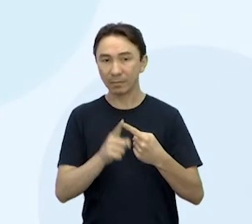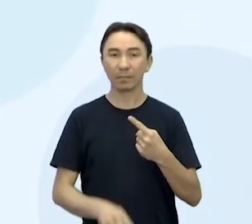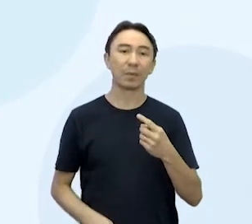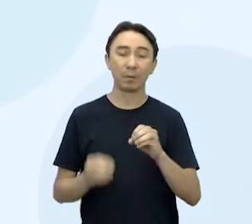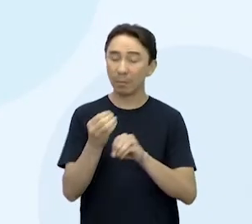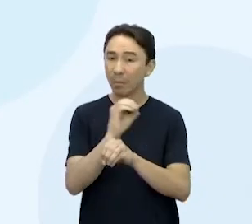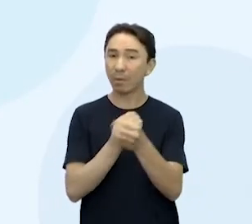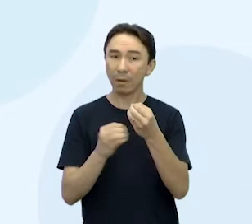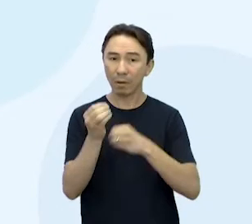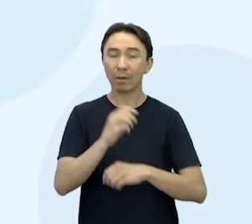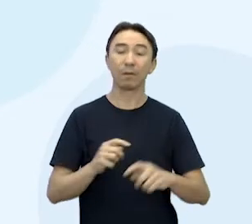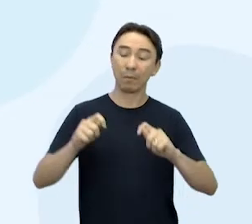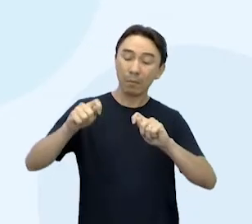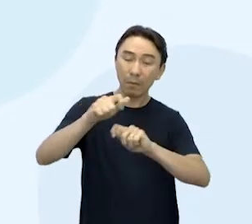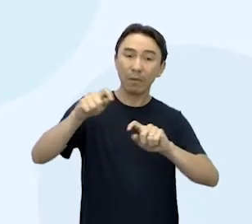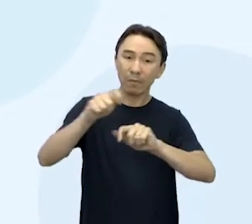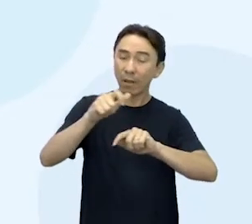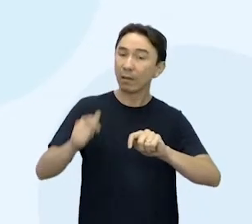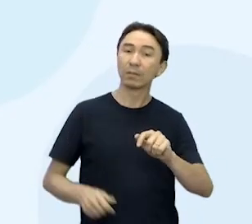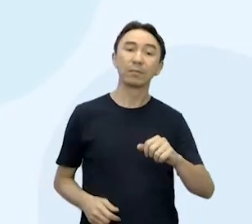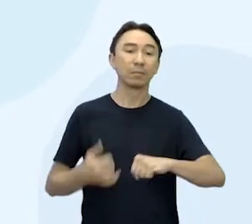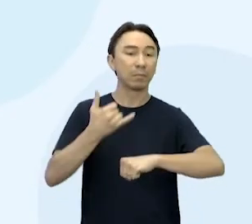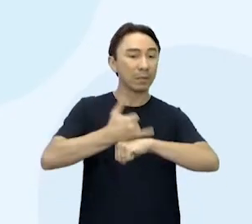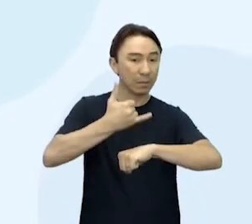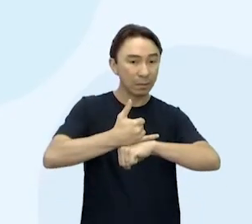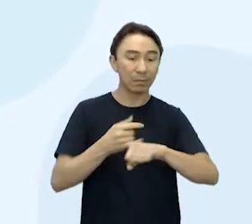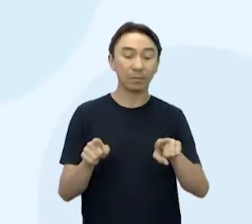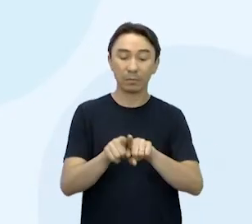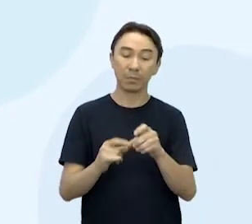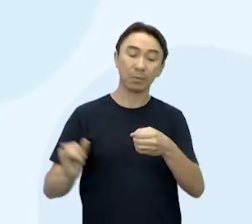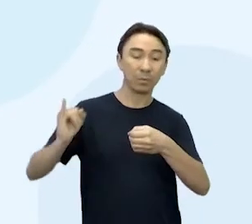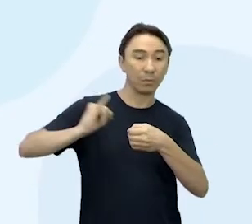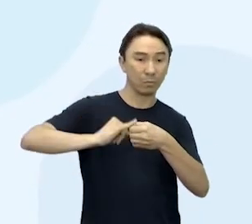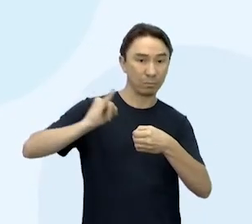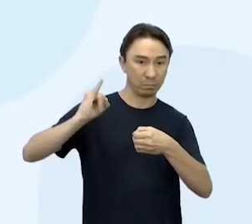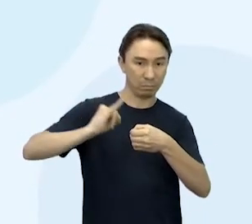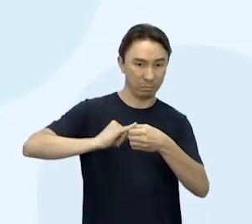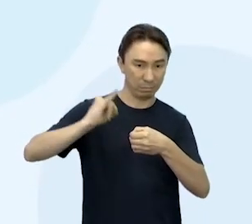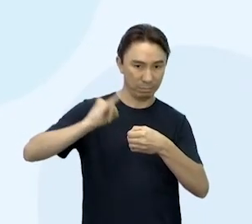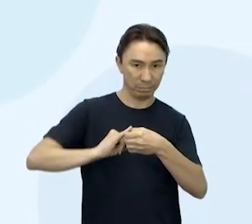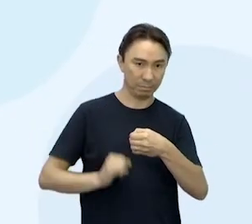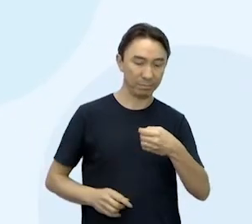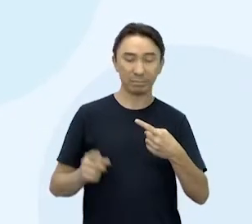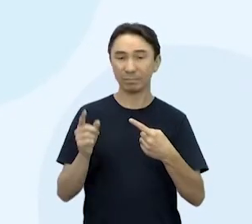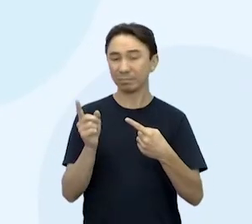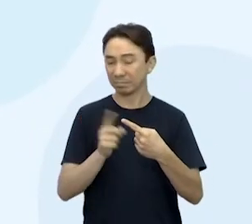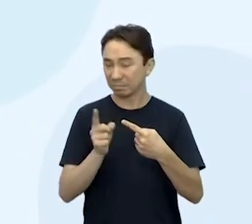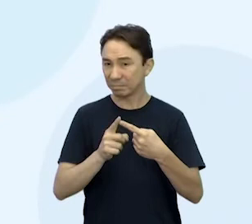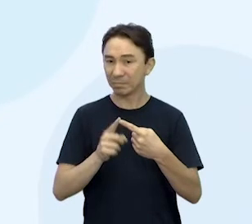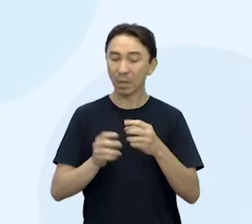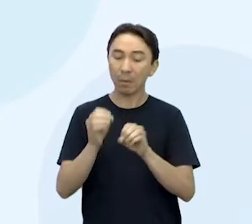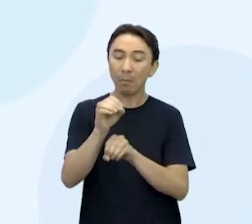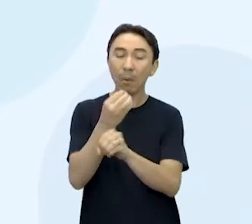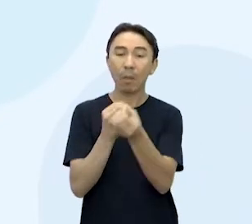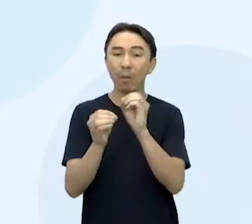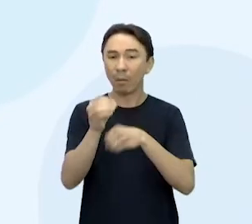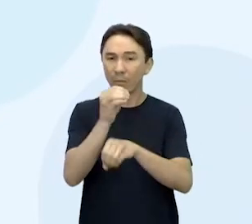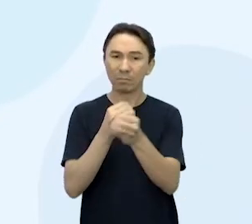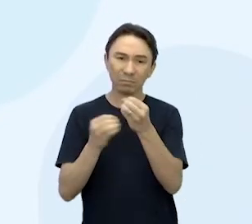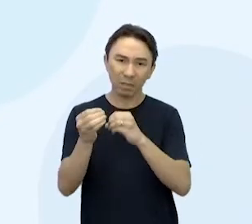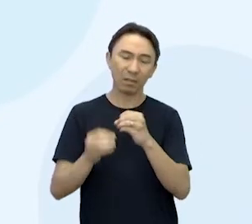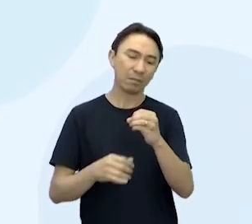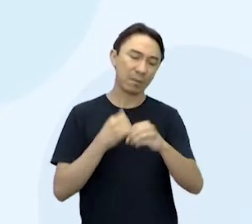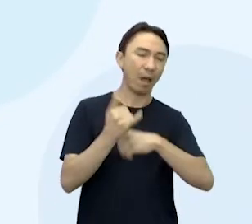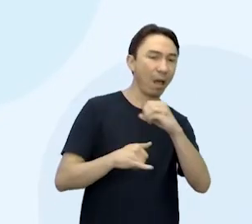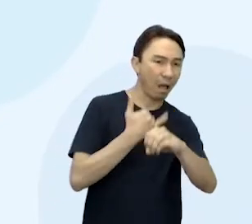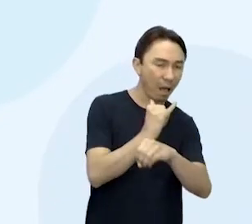moleculares, covalentes, metálicos e iônicos, tá? Então, os moleculares, eles vão ser formados por átomos e moléculas aí